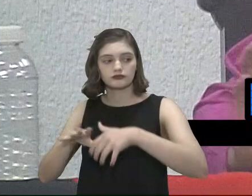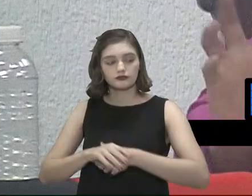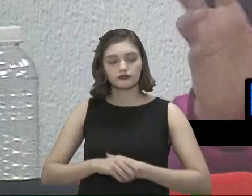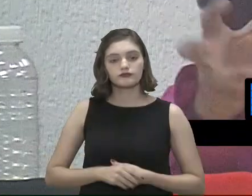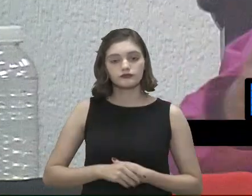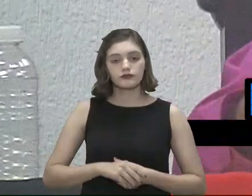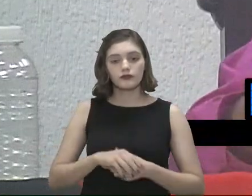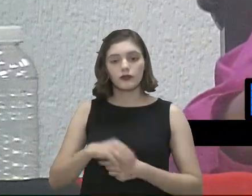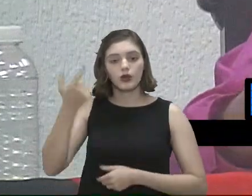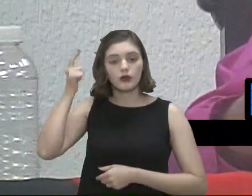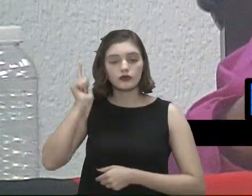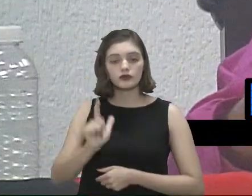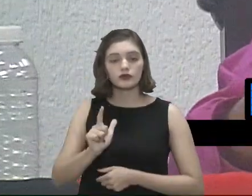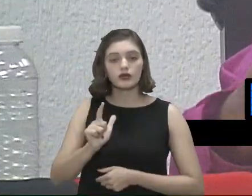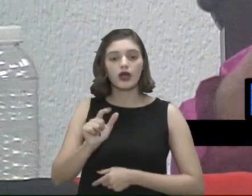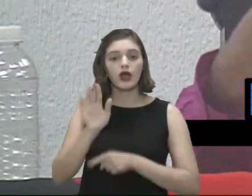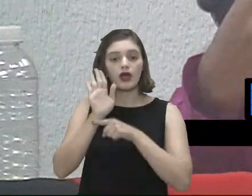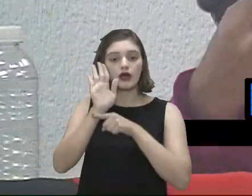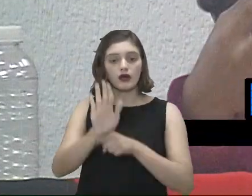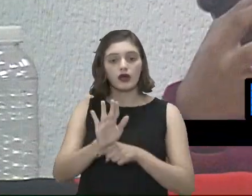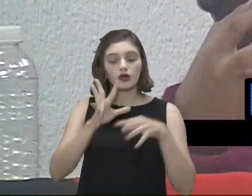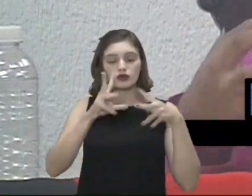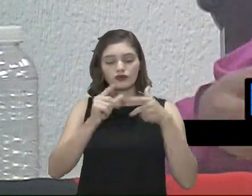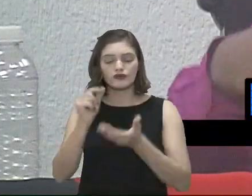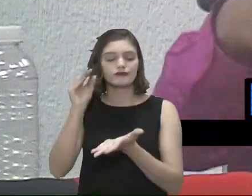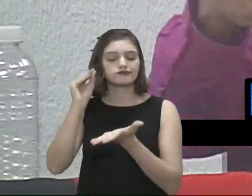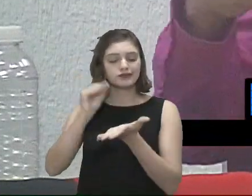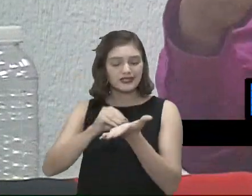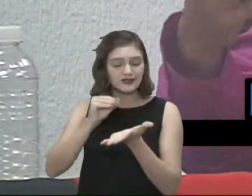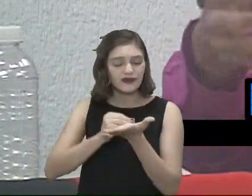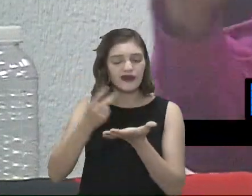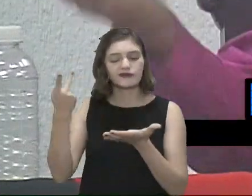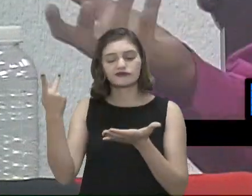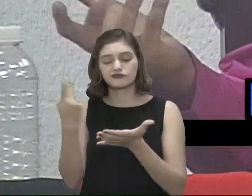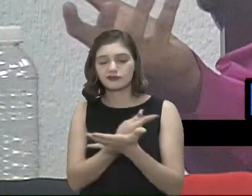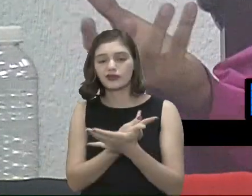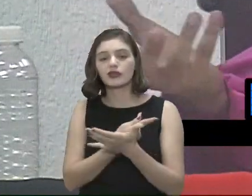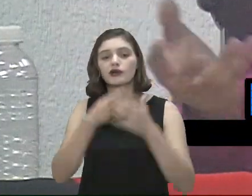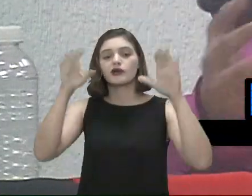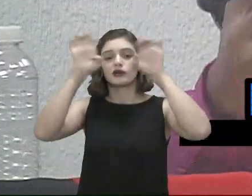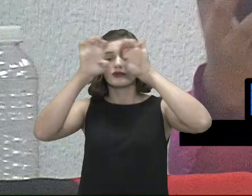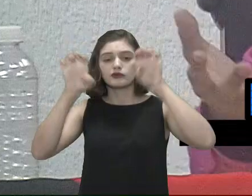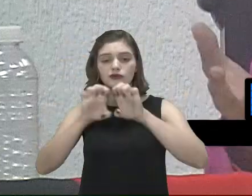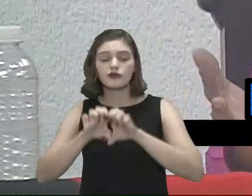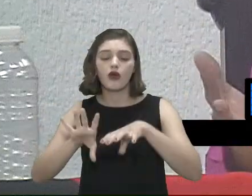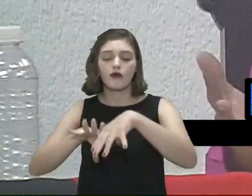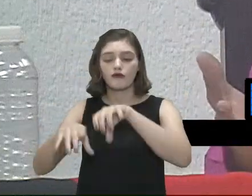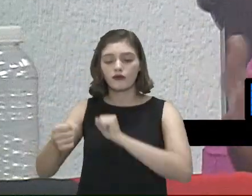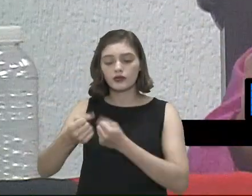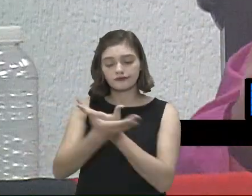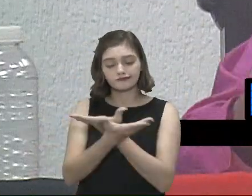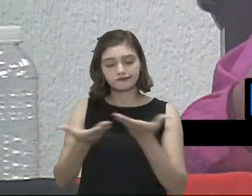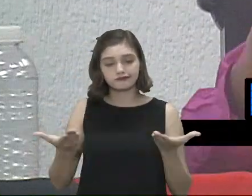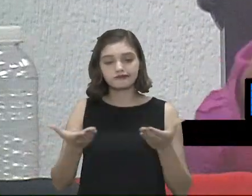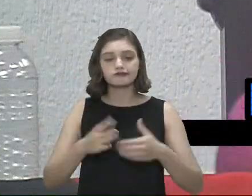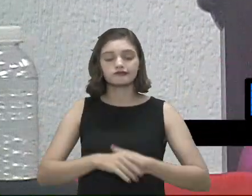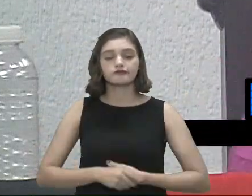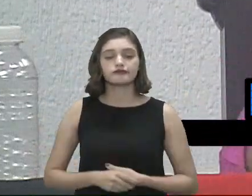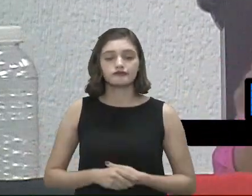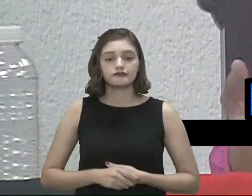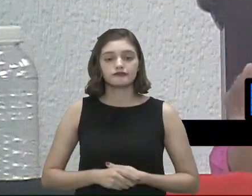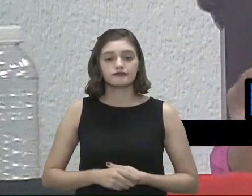para conseguir dar conta dessas falhas mesmo, né, estruturais da formação das pessoas, porque,